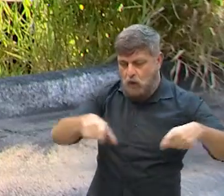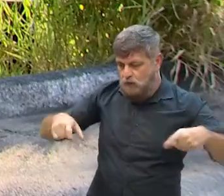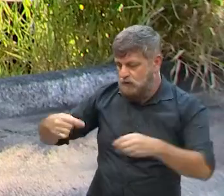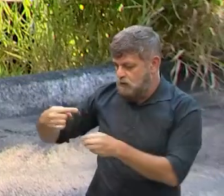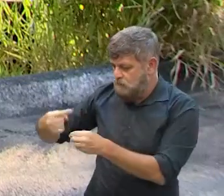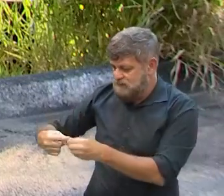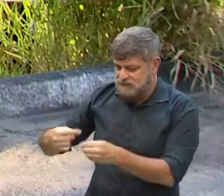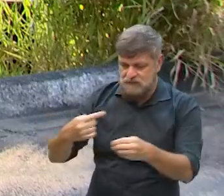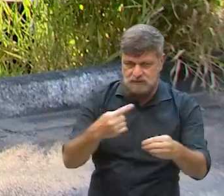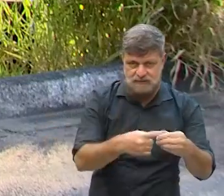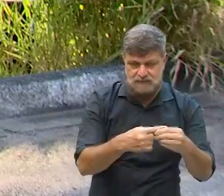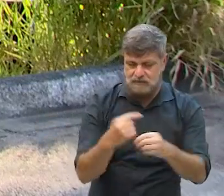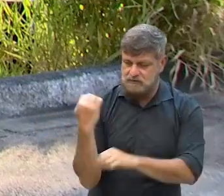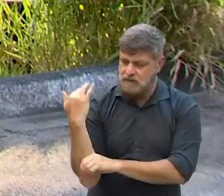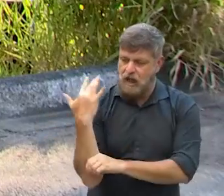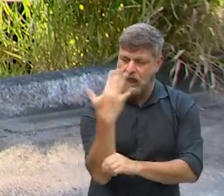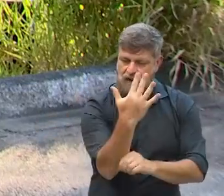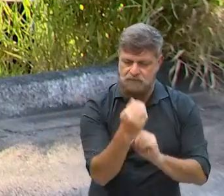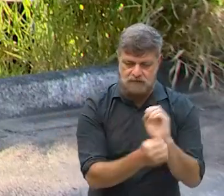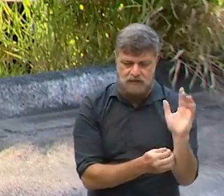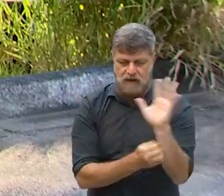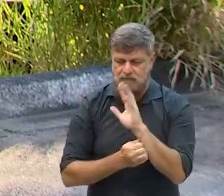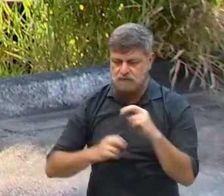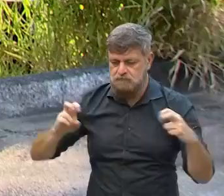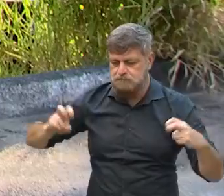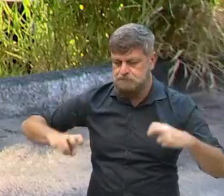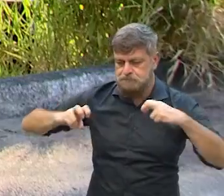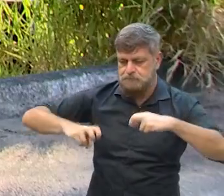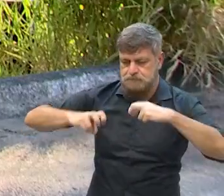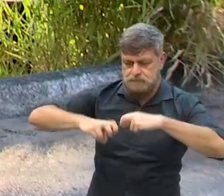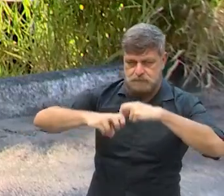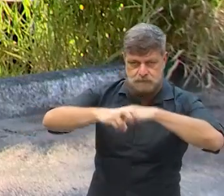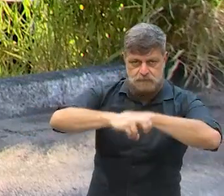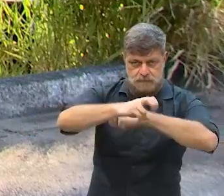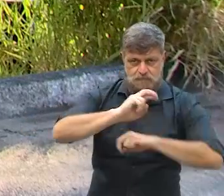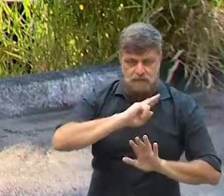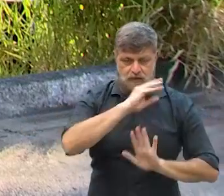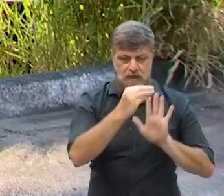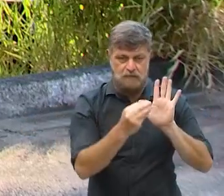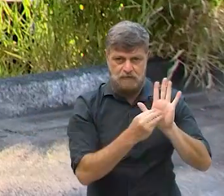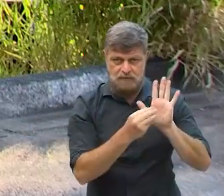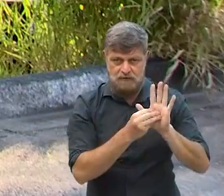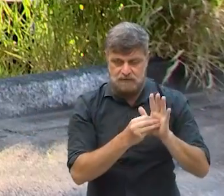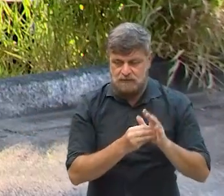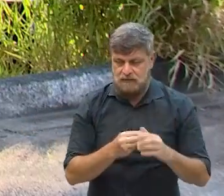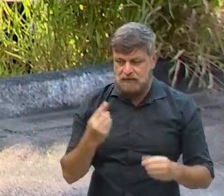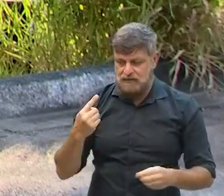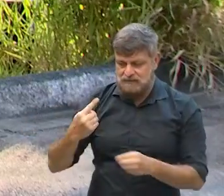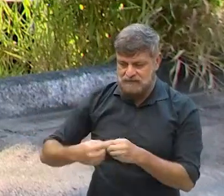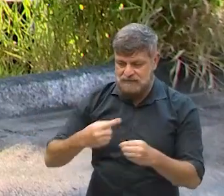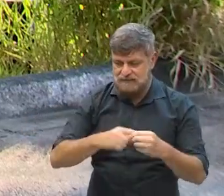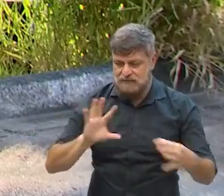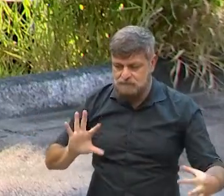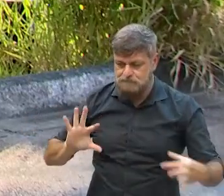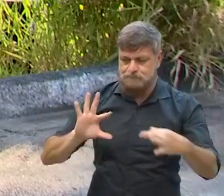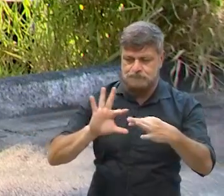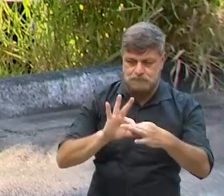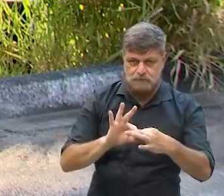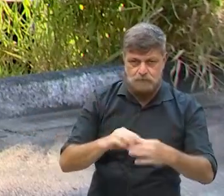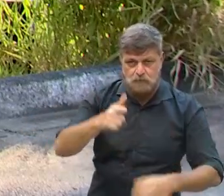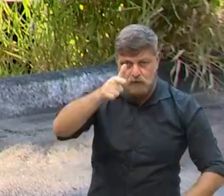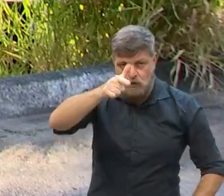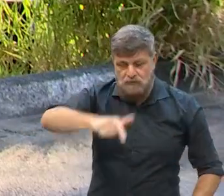corredores ecológicos, área de preservação ambiental interligando duas cidades. Então, de novo,